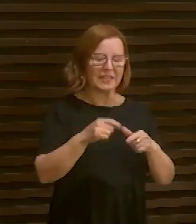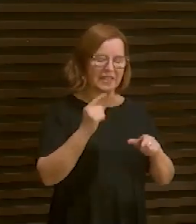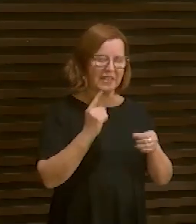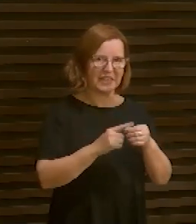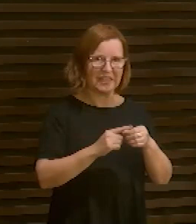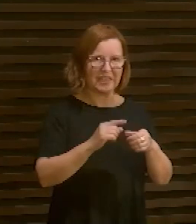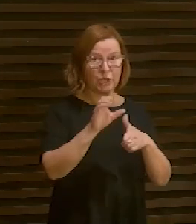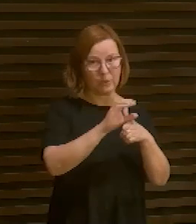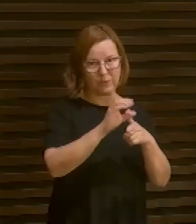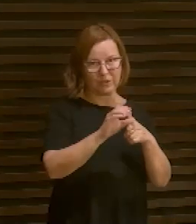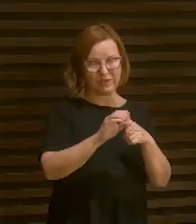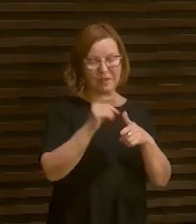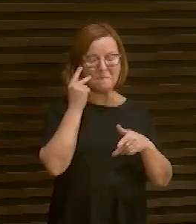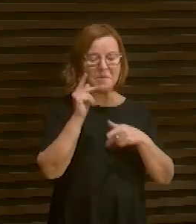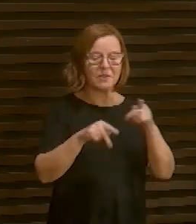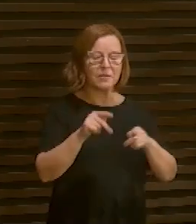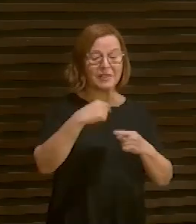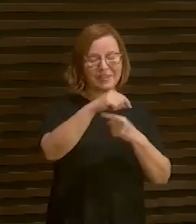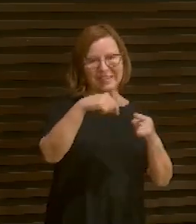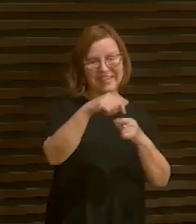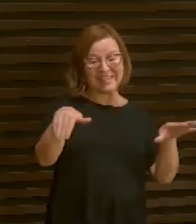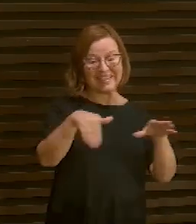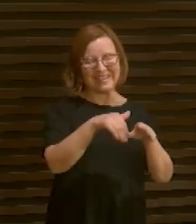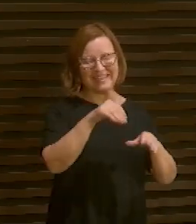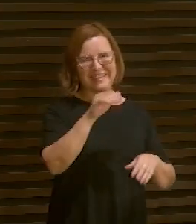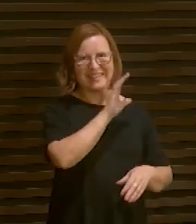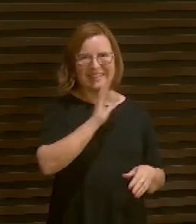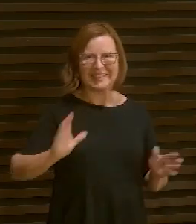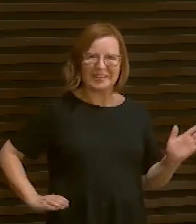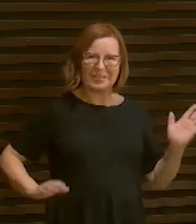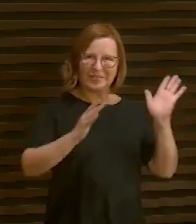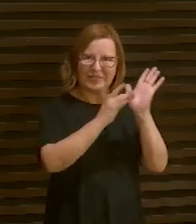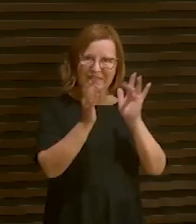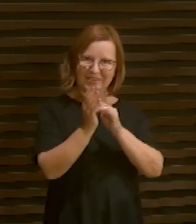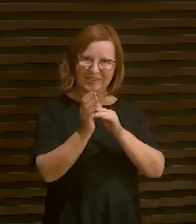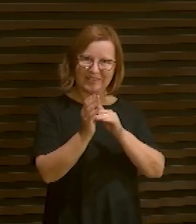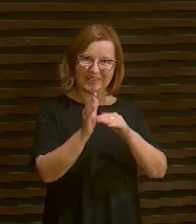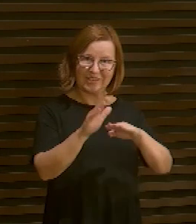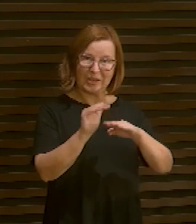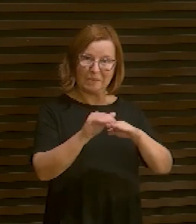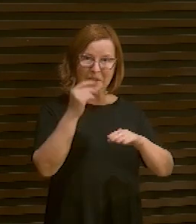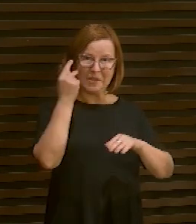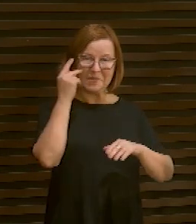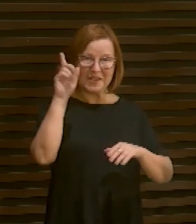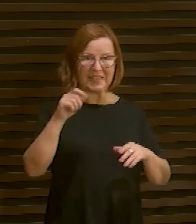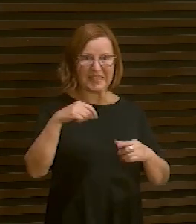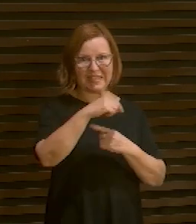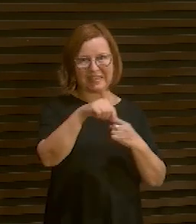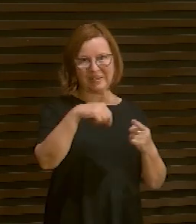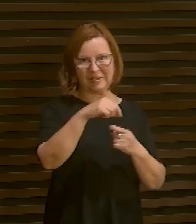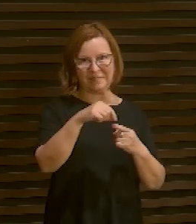aos santificados em Cristo Jesus, chamados para ser